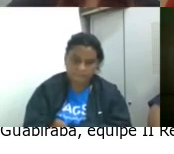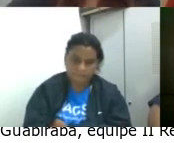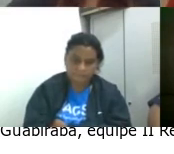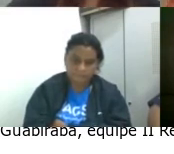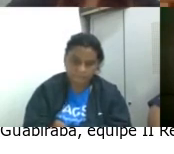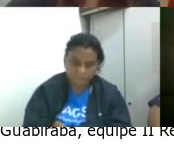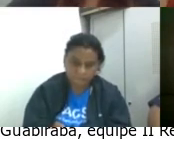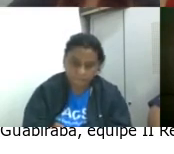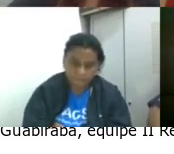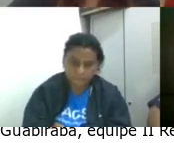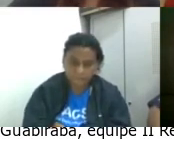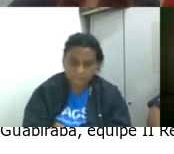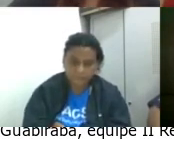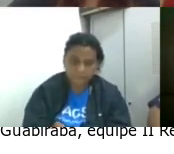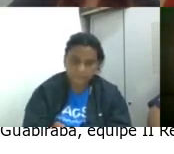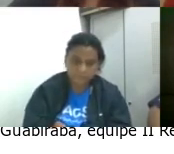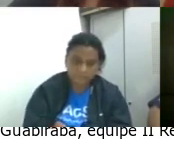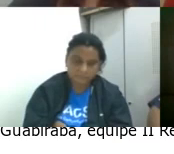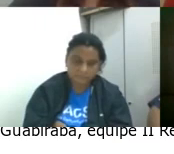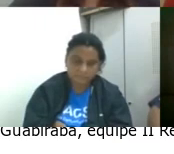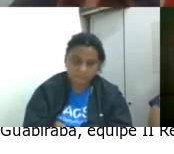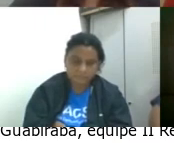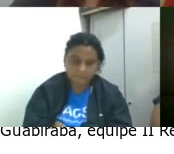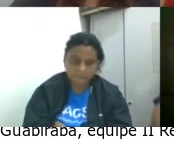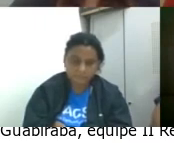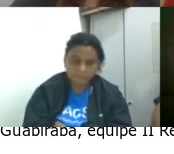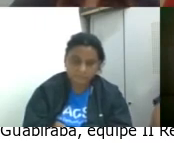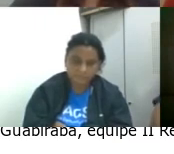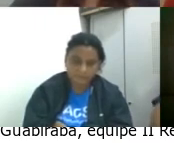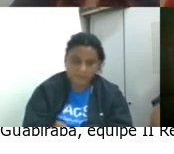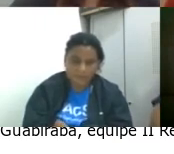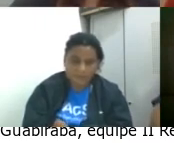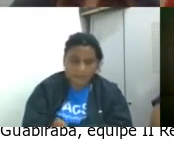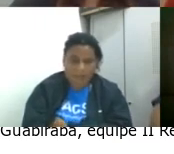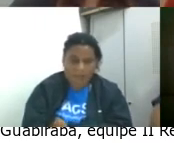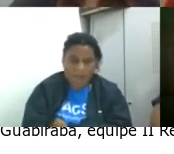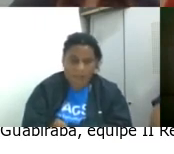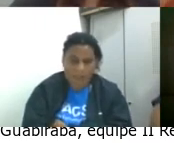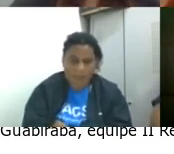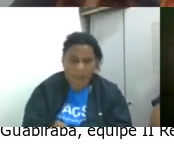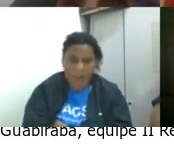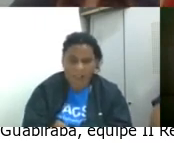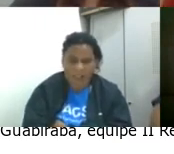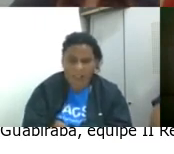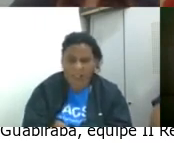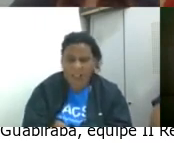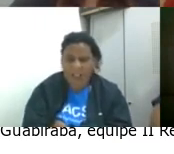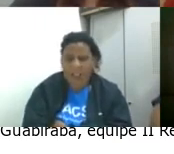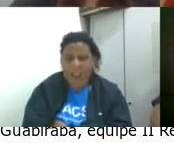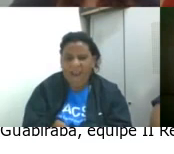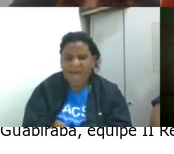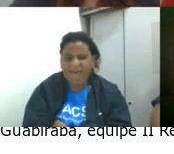religiosa ou que vai ser curado de outras formas que não o tratamento terapêutico e a gente tem que saber mudar isso